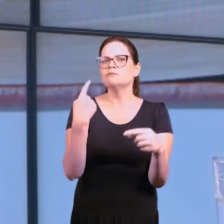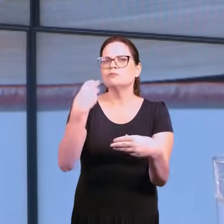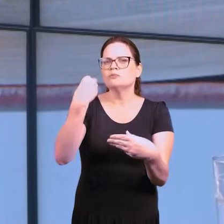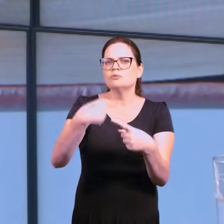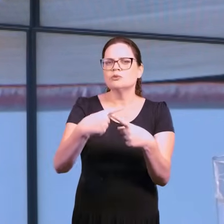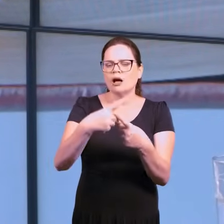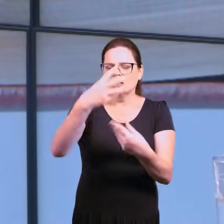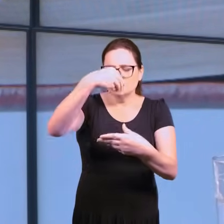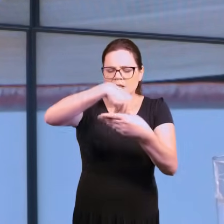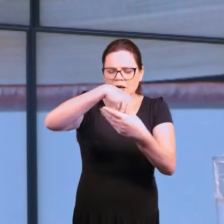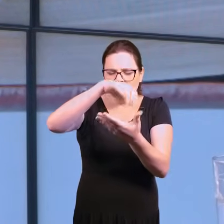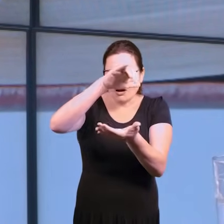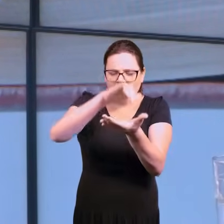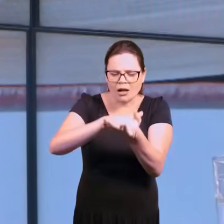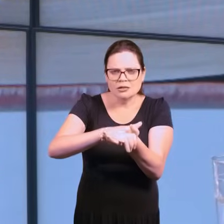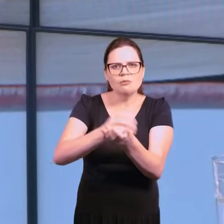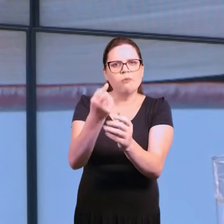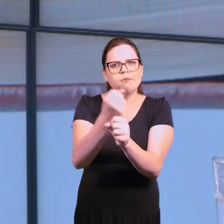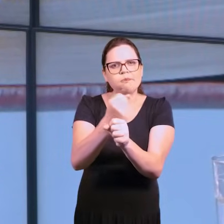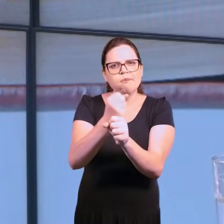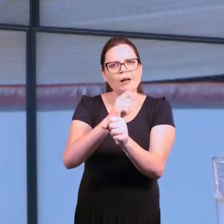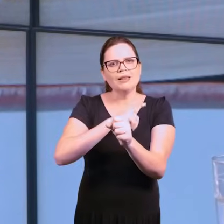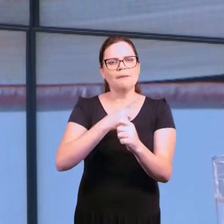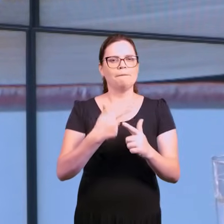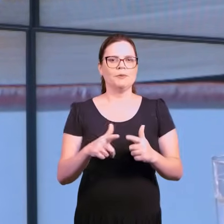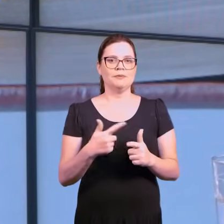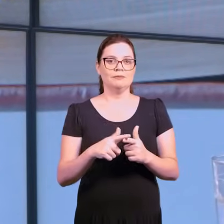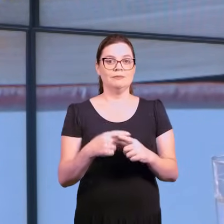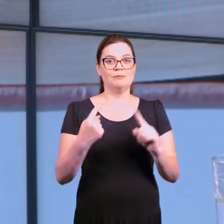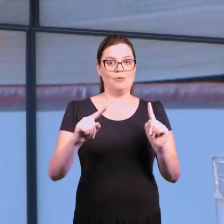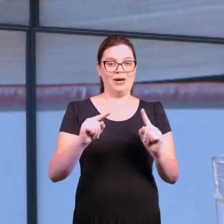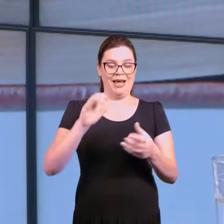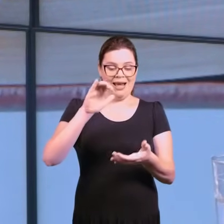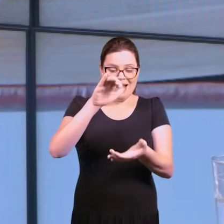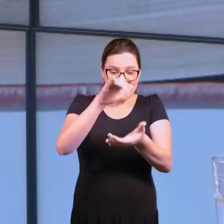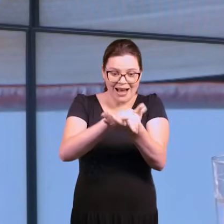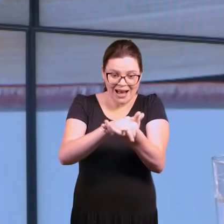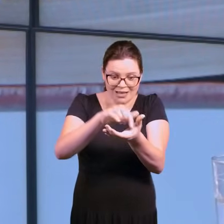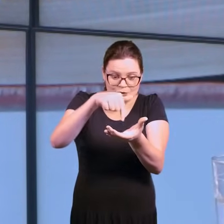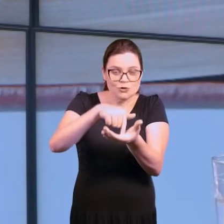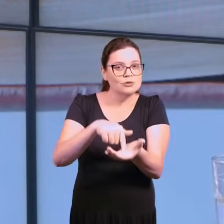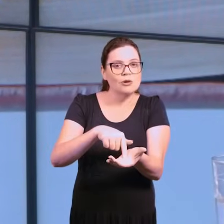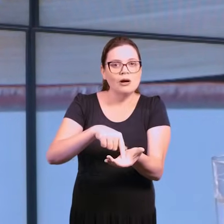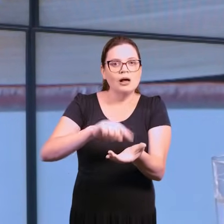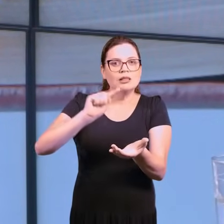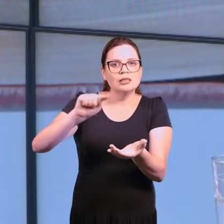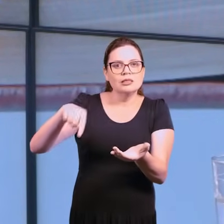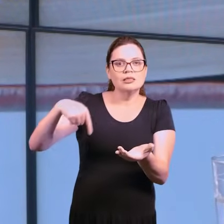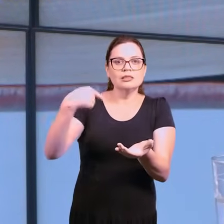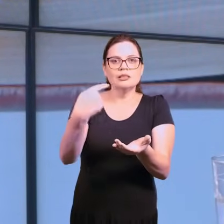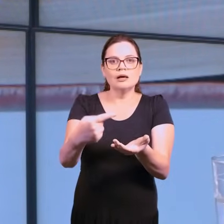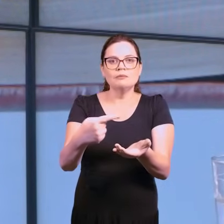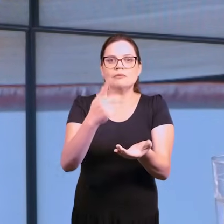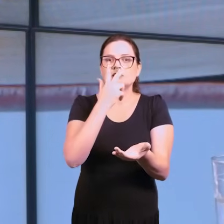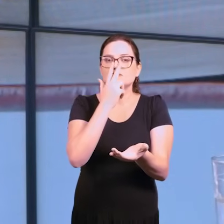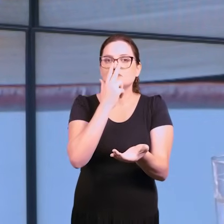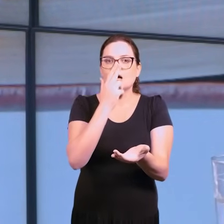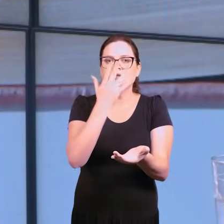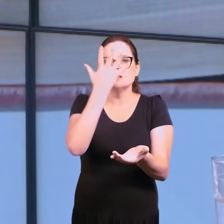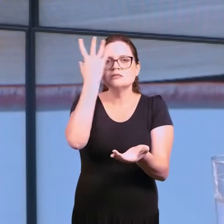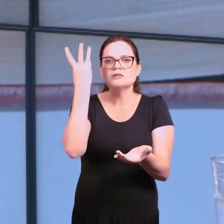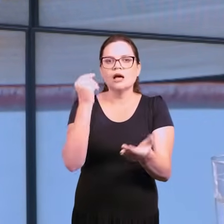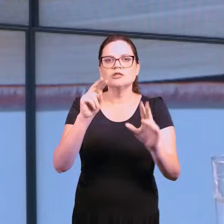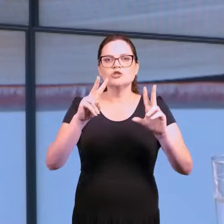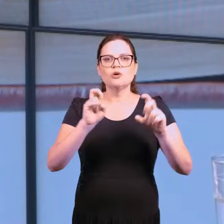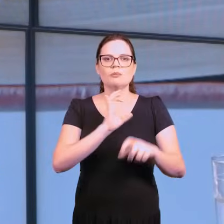casamento? Porque depois que casa, as pessoas esquecem que há um relacionamento de